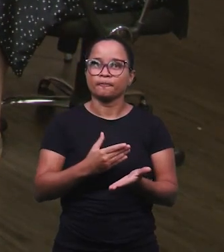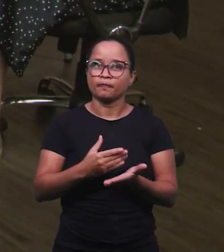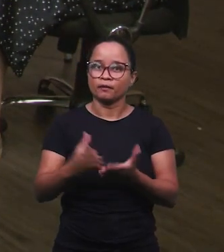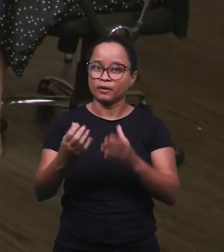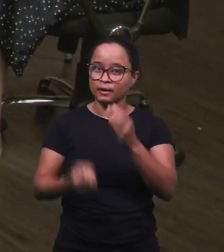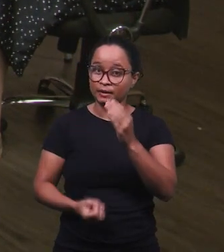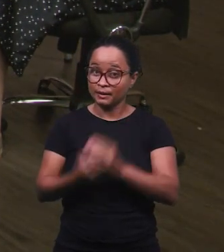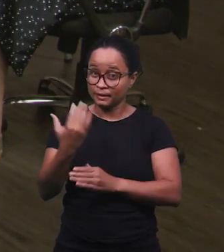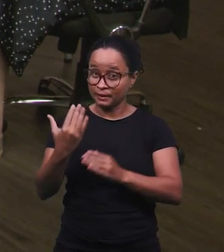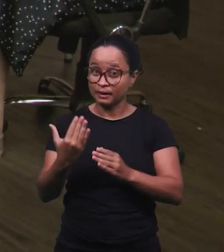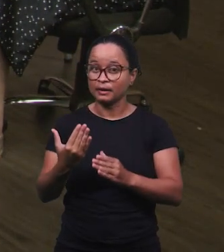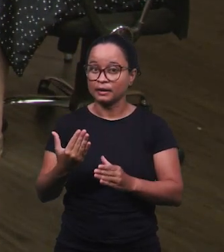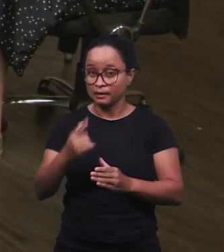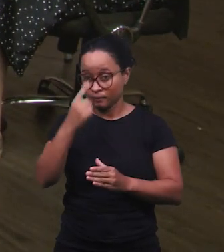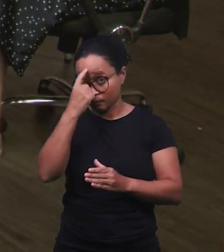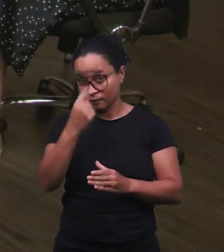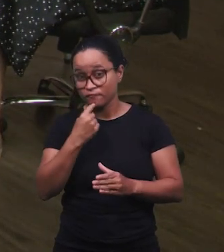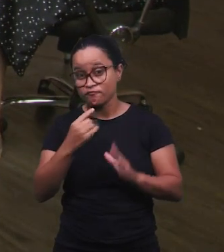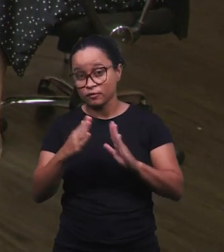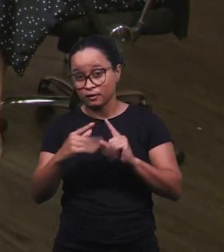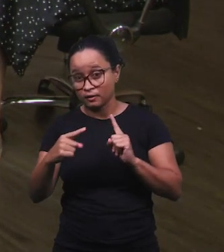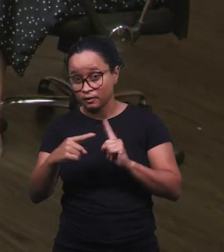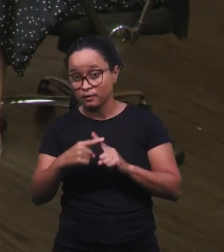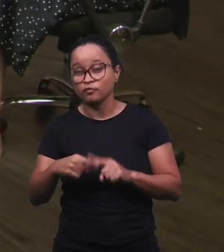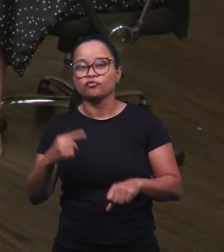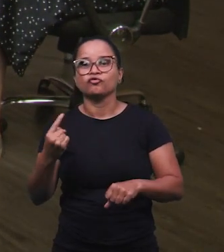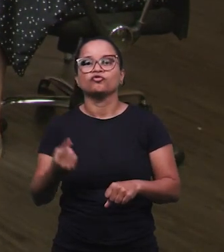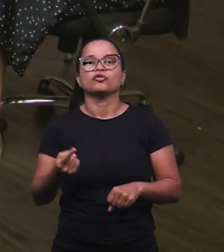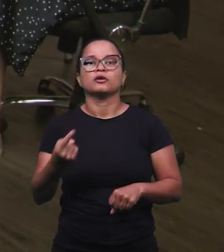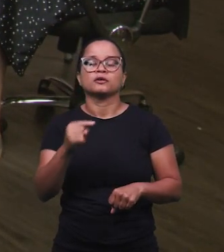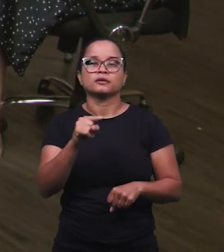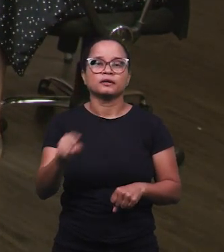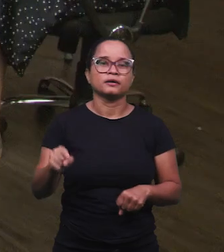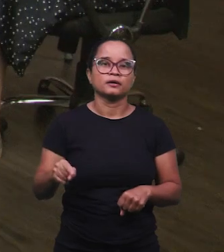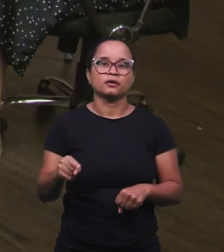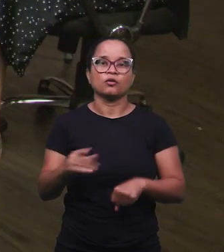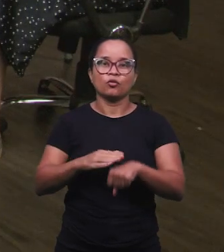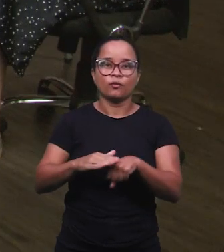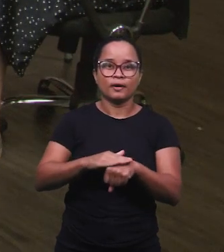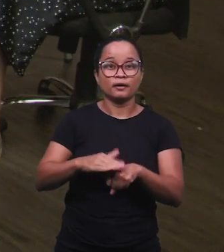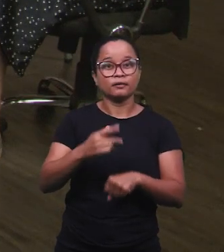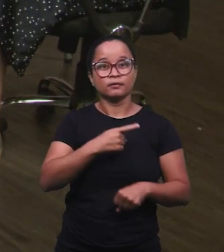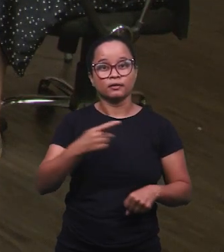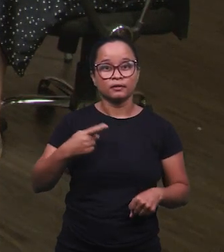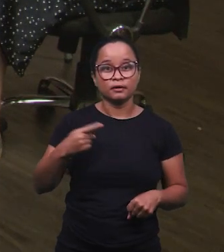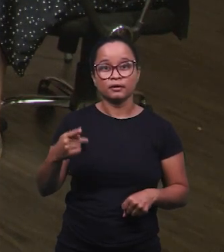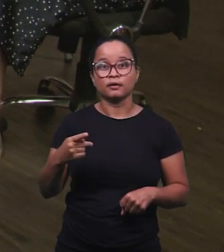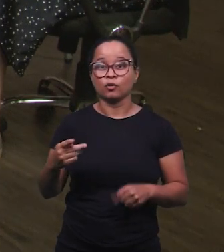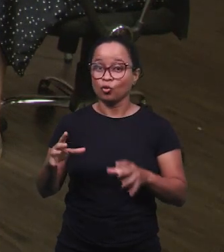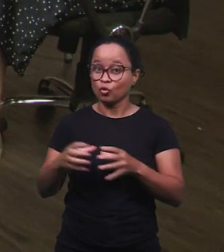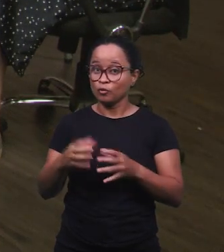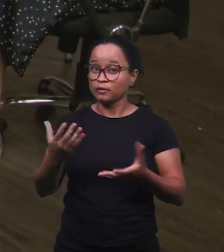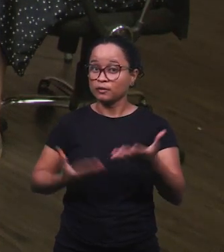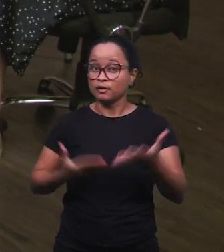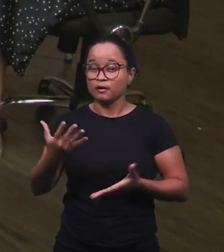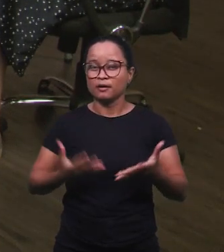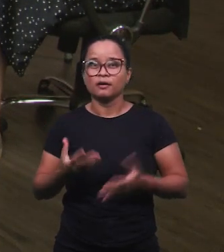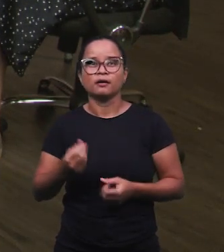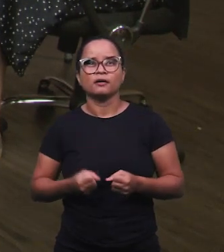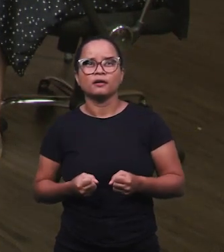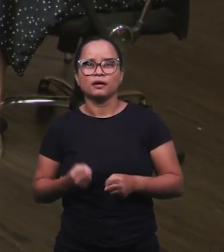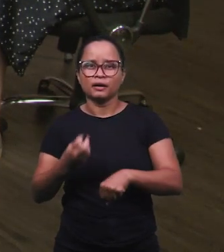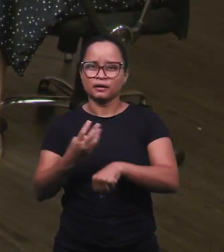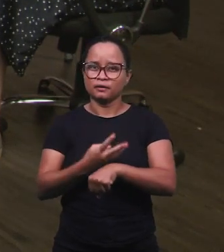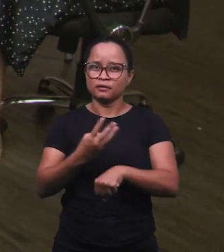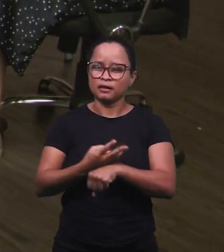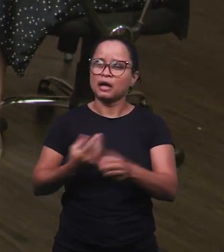uma conta da igreja, né, converse com o seu pastor, conte com um grupo de irmãos, Não tente fazer as coisas sozinho. Às vezes cria um grupo no